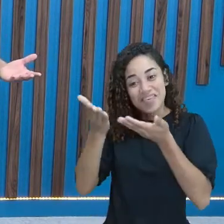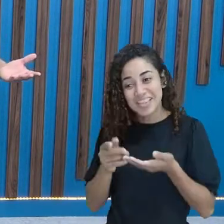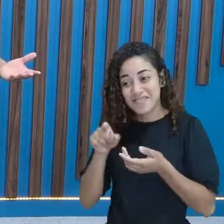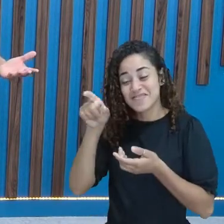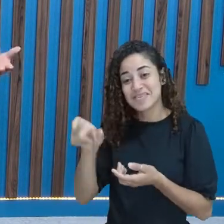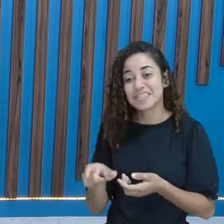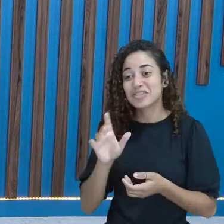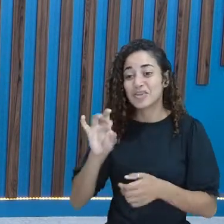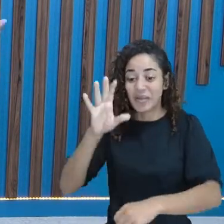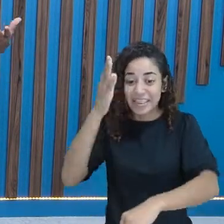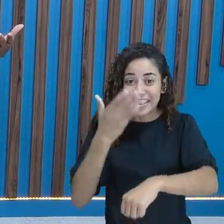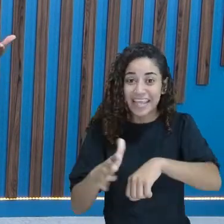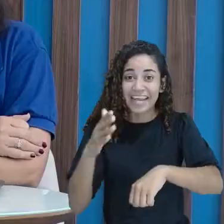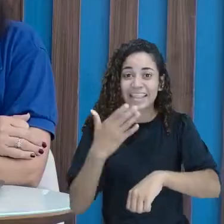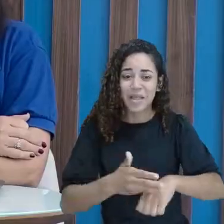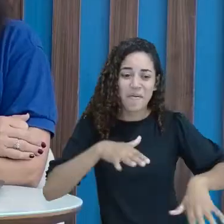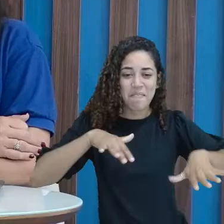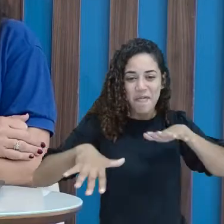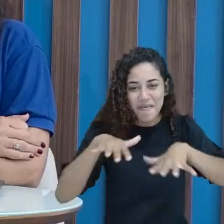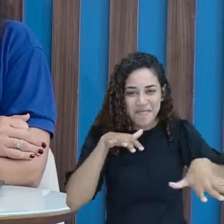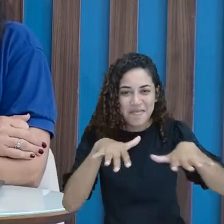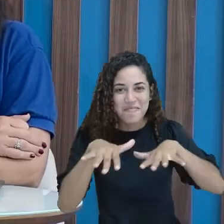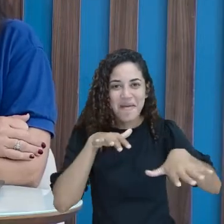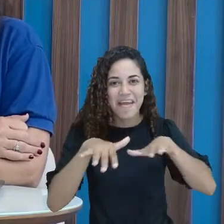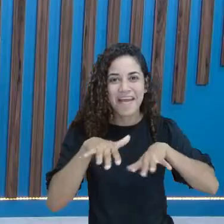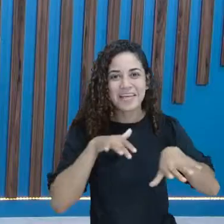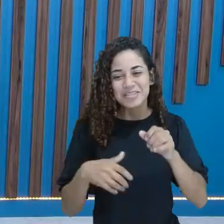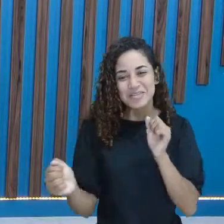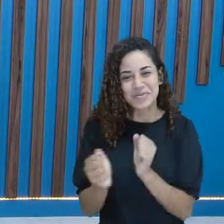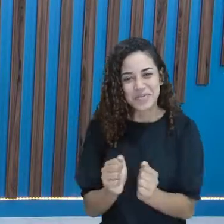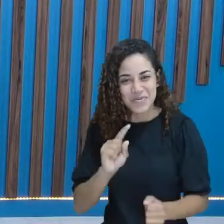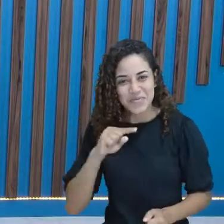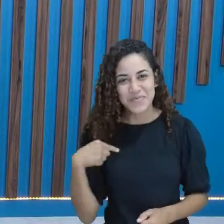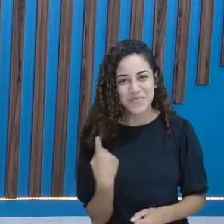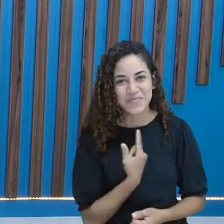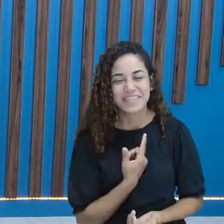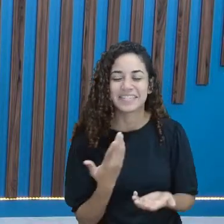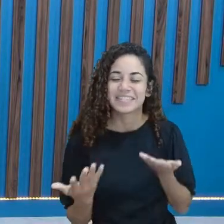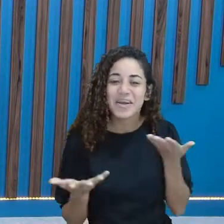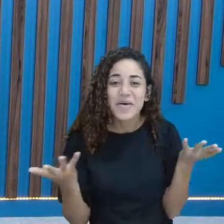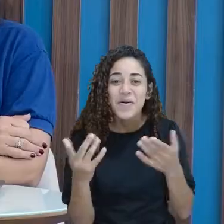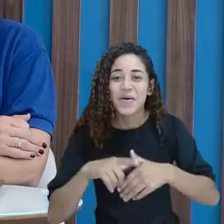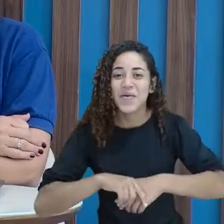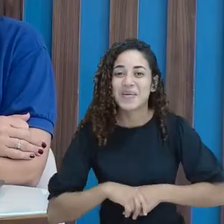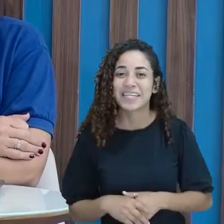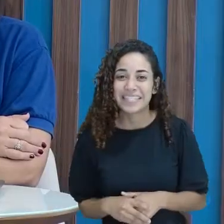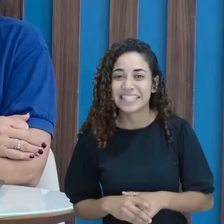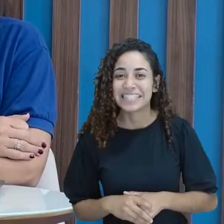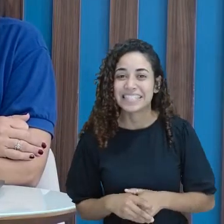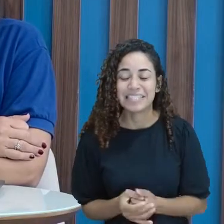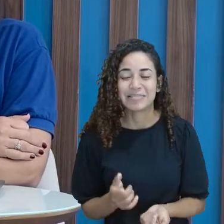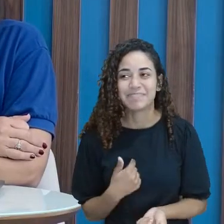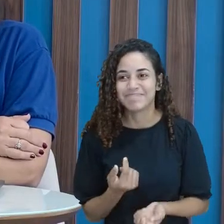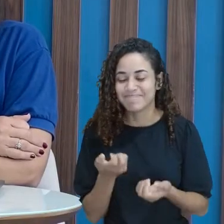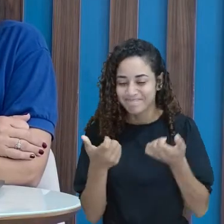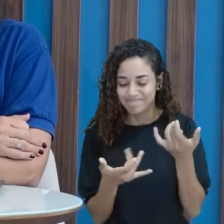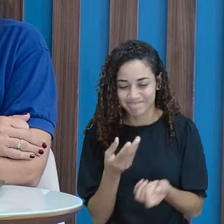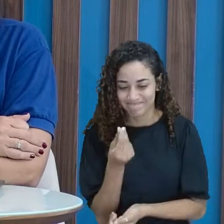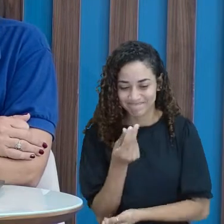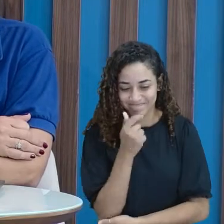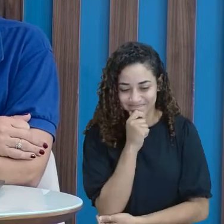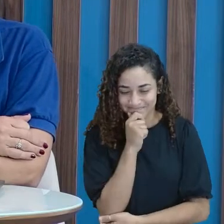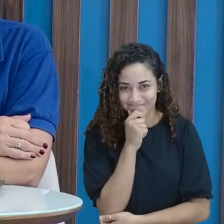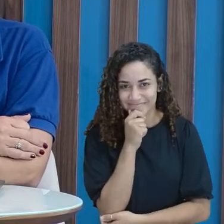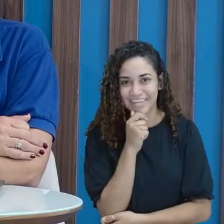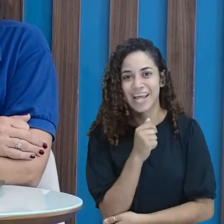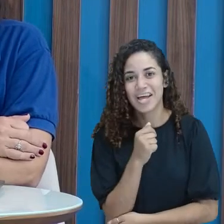minha aula, para se movimentar aqui comigo. E agora? Sem palavras. Chamo o